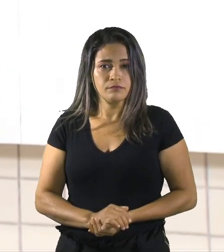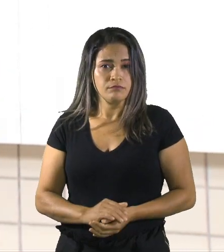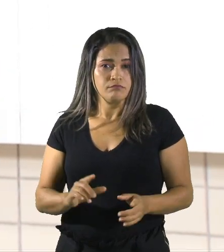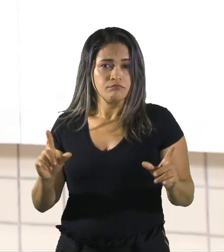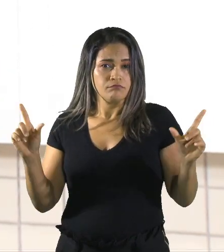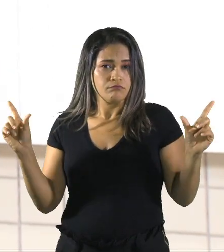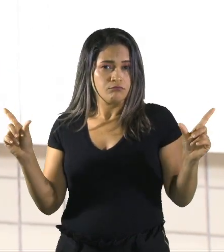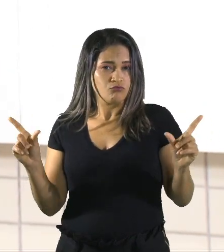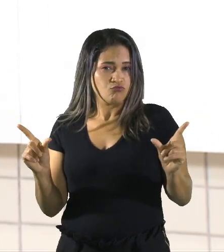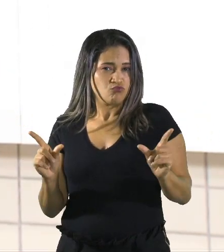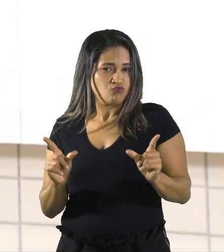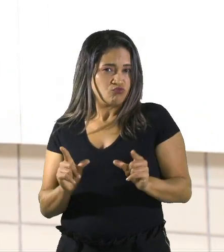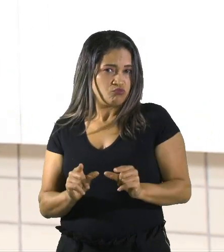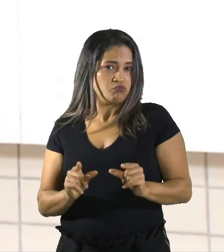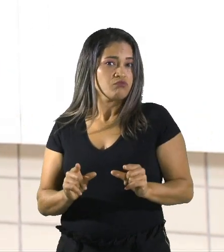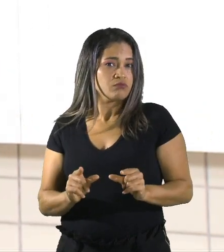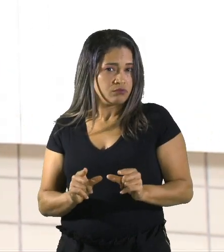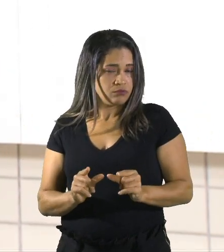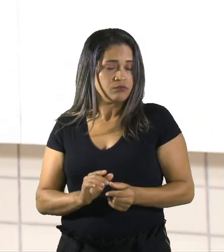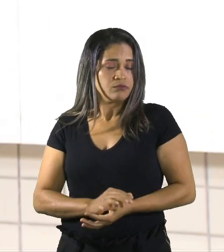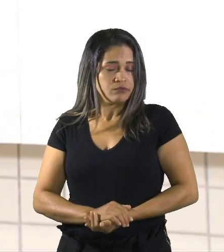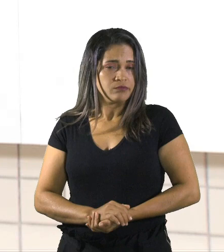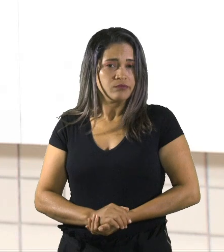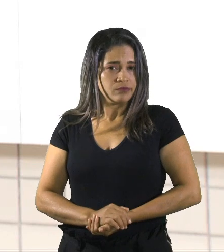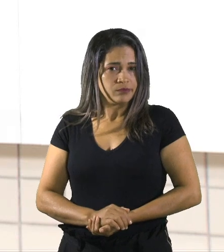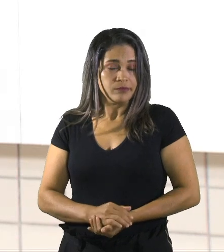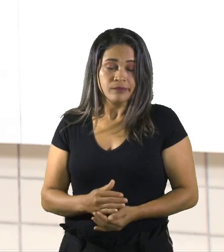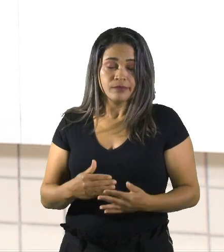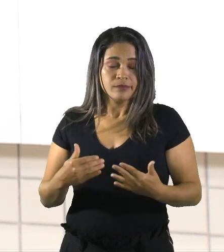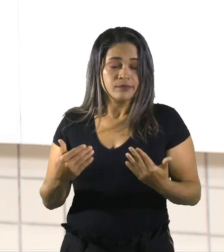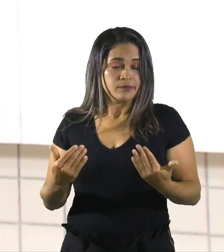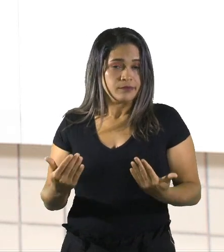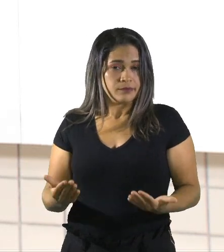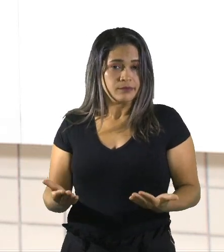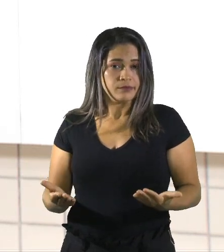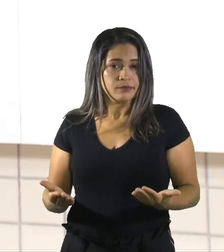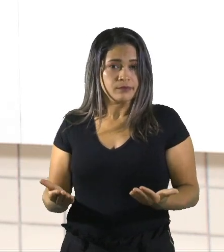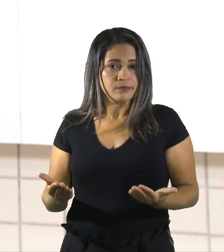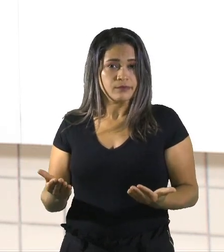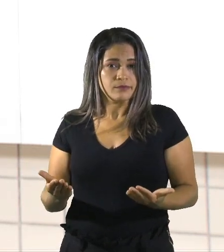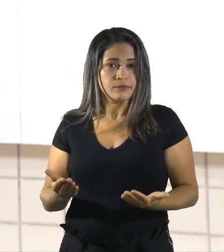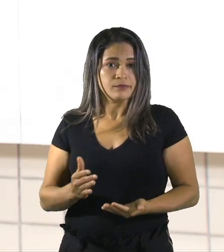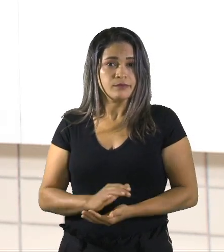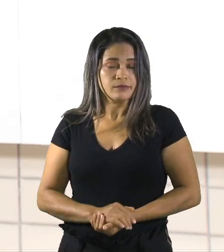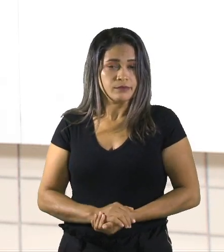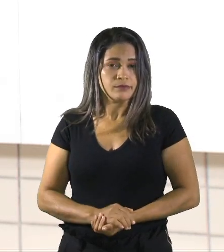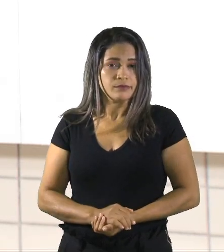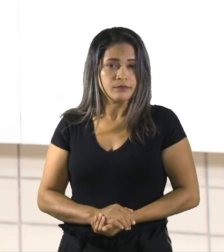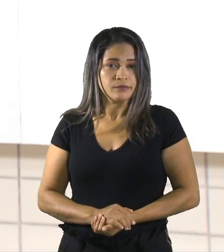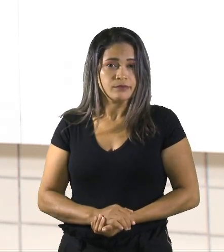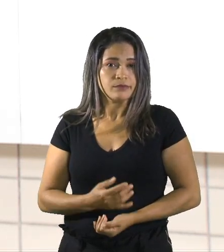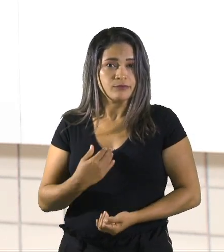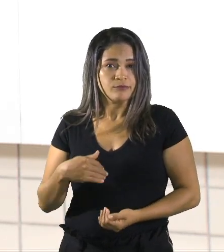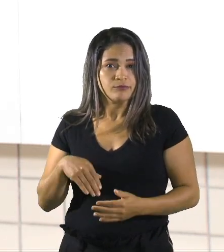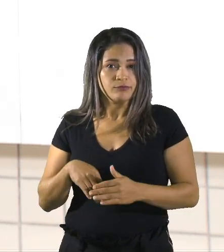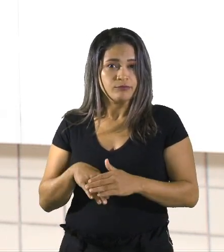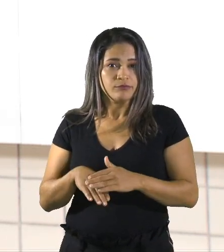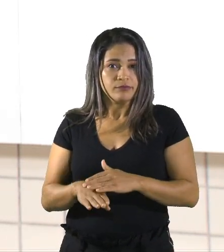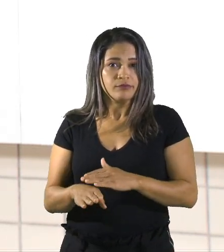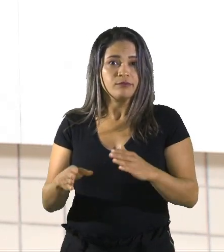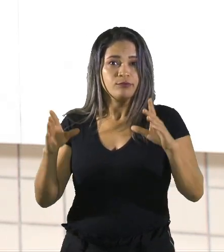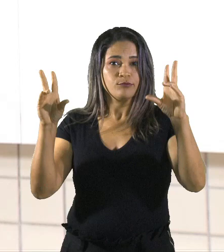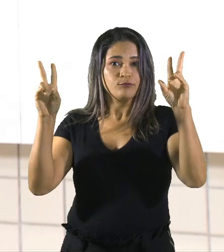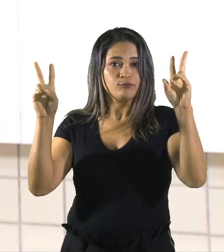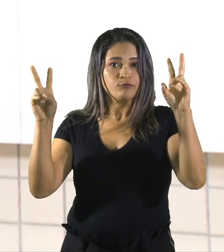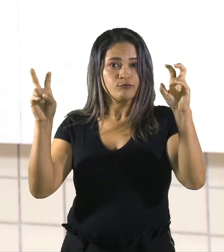escrever de uma forma mais sintética. E aí é onde entra esse conteúdo que a gente vai trabalhar agora, que